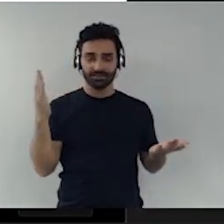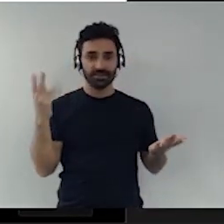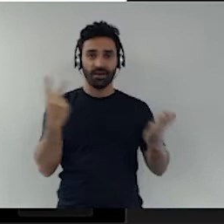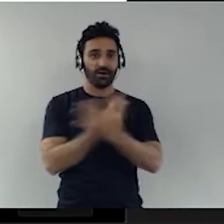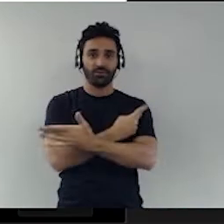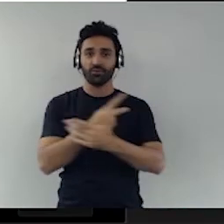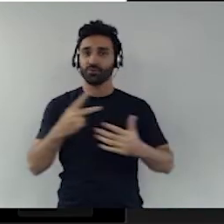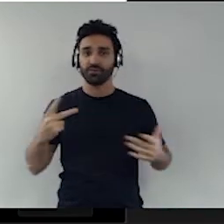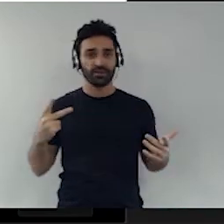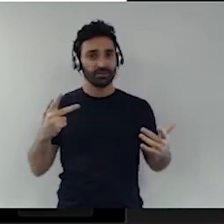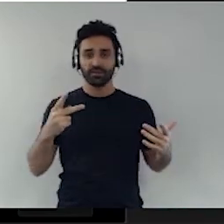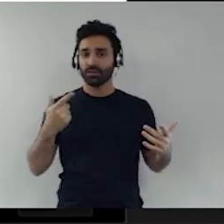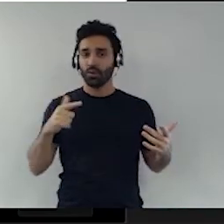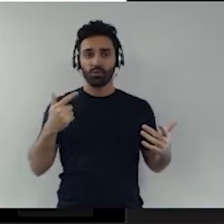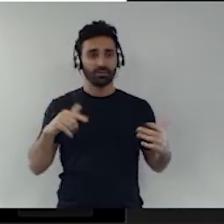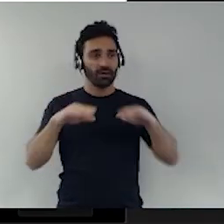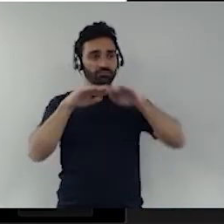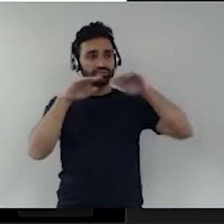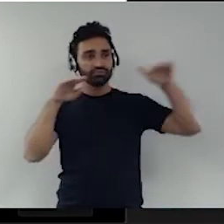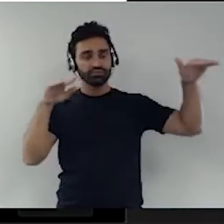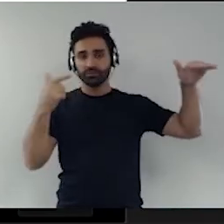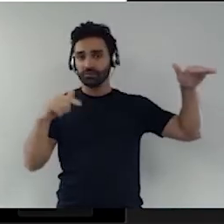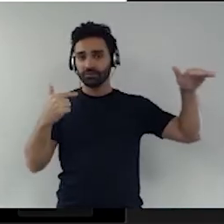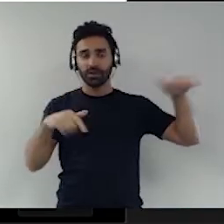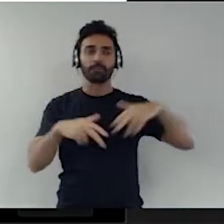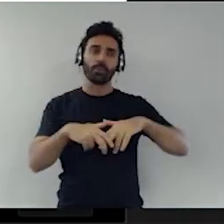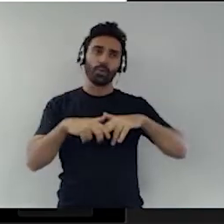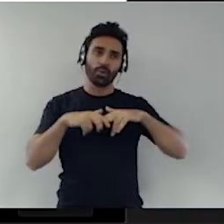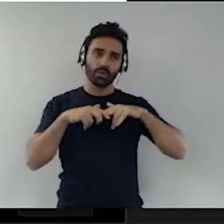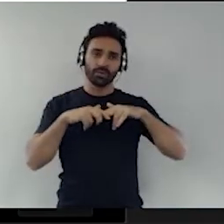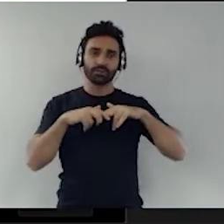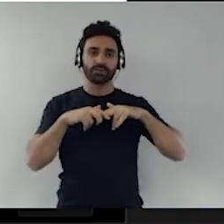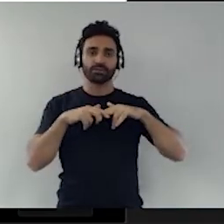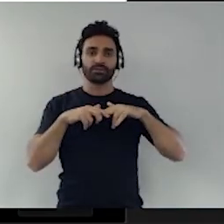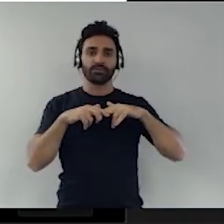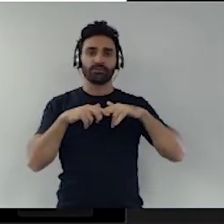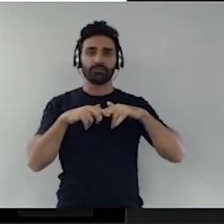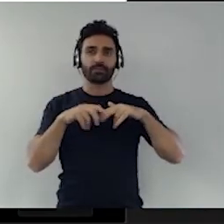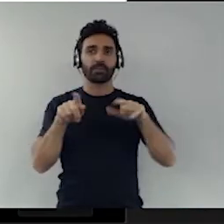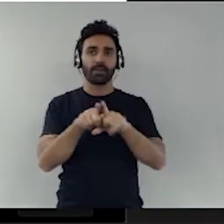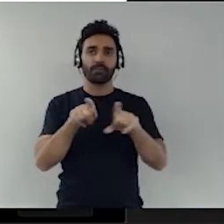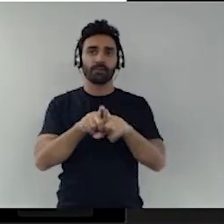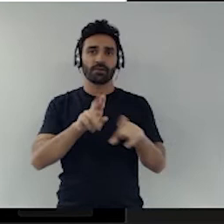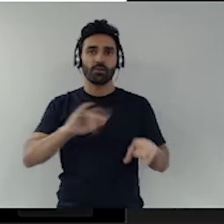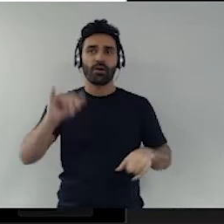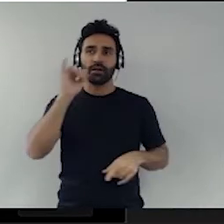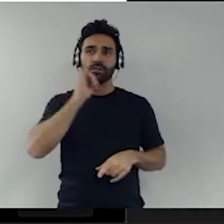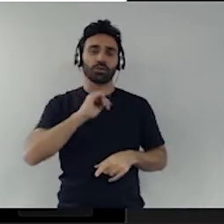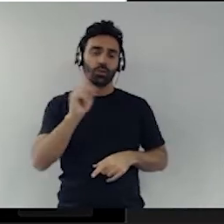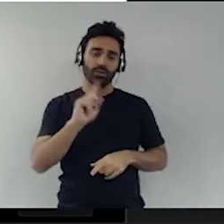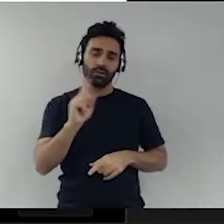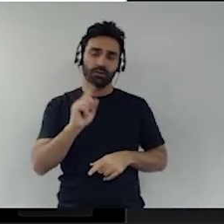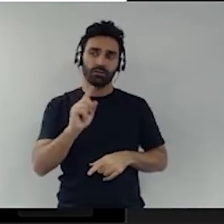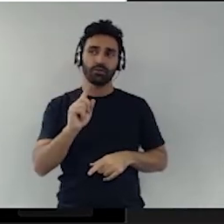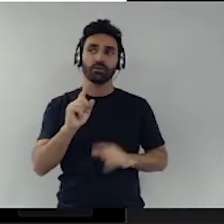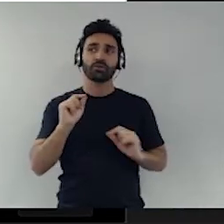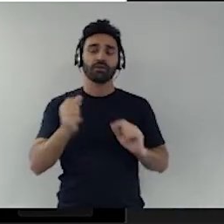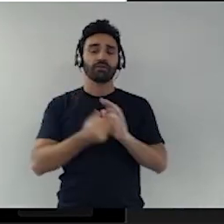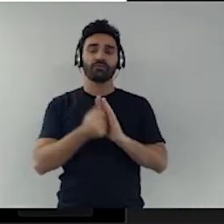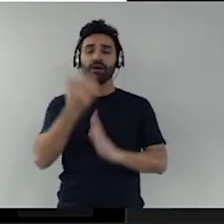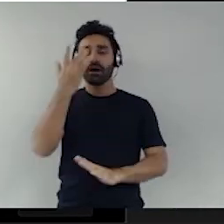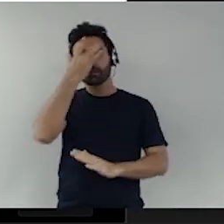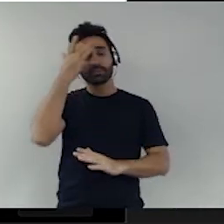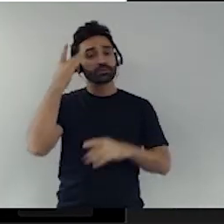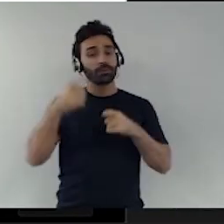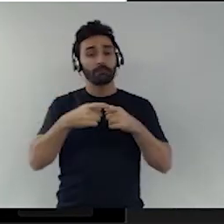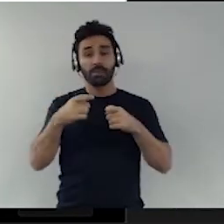suscetível e instável na projeção. Por isso, e não é à toa, que vários